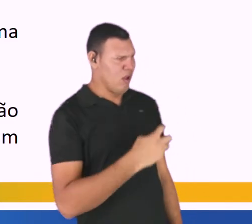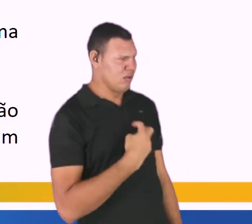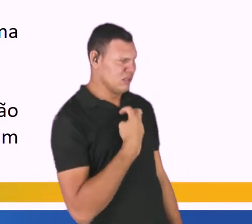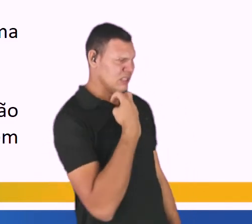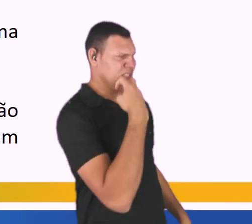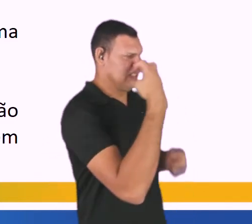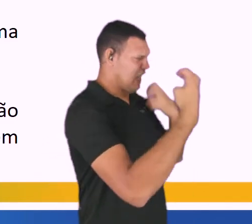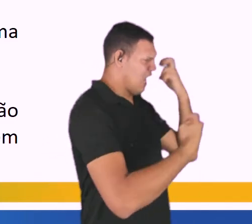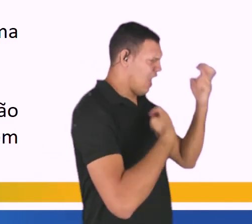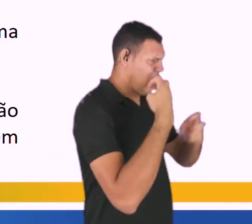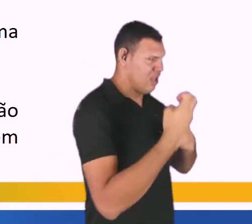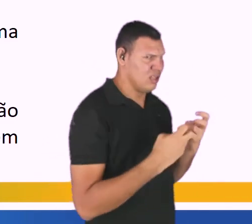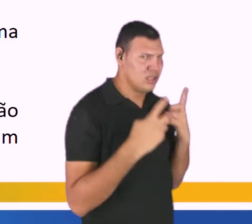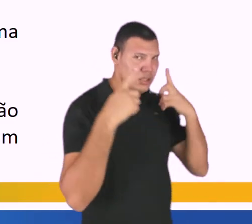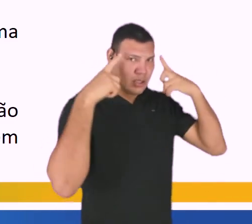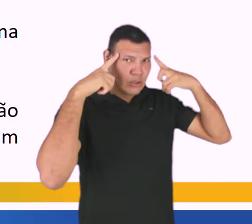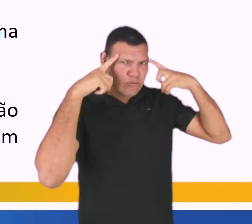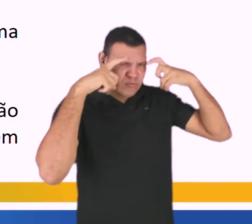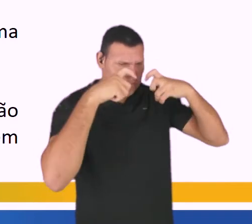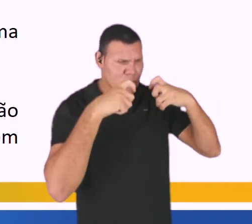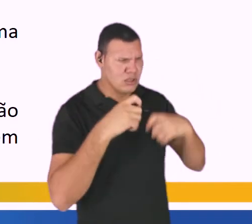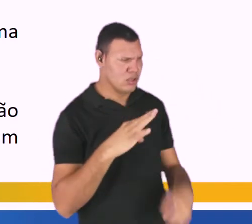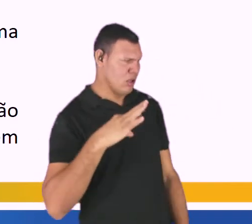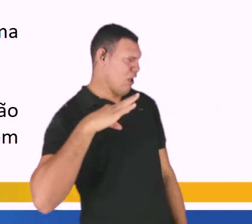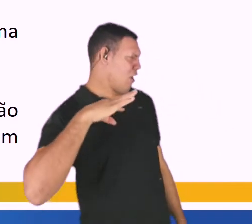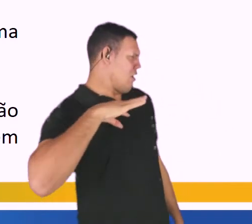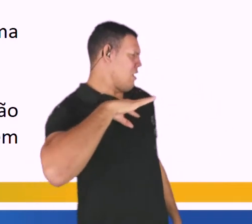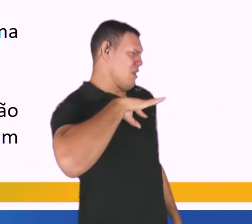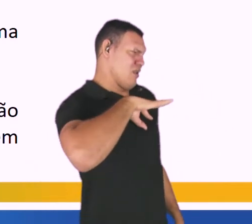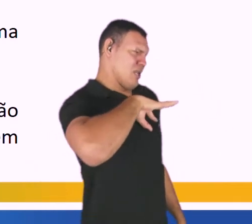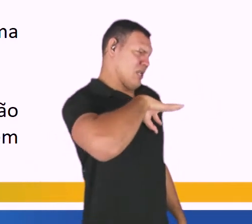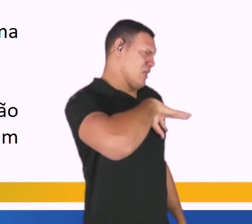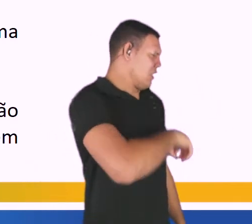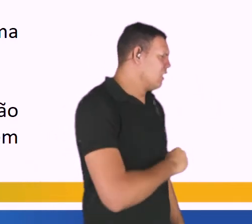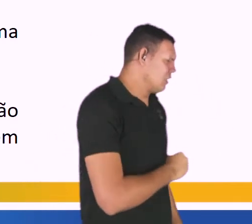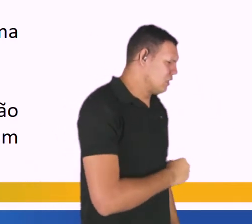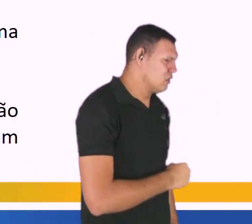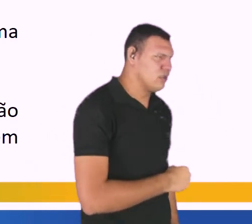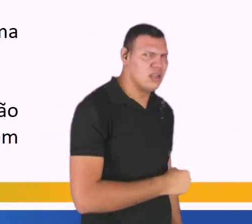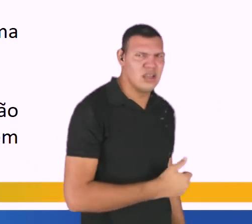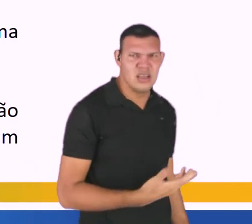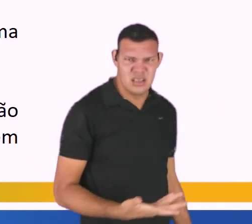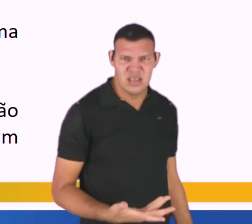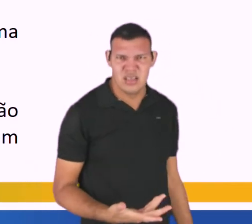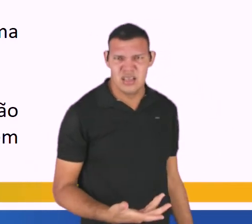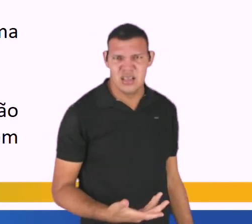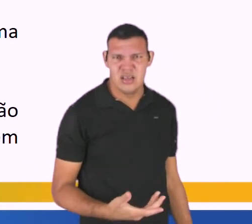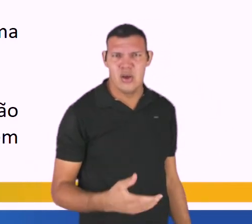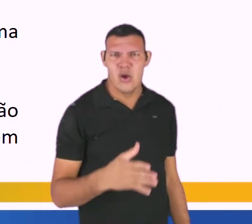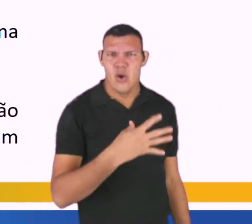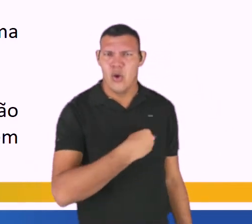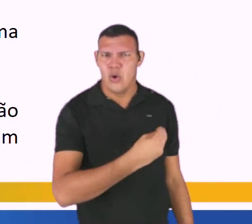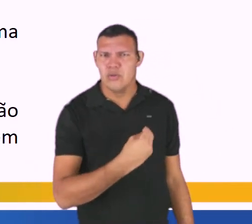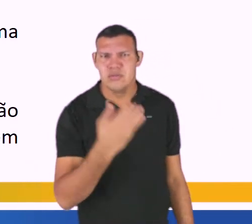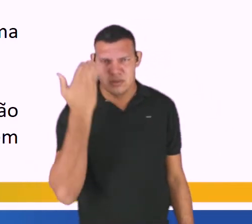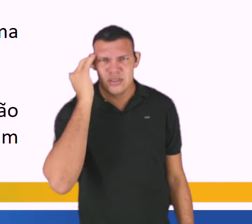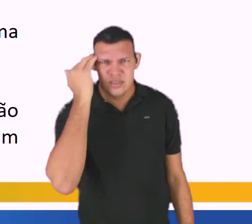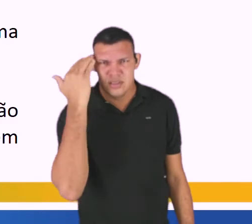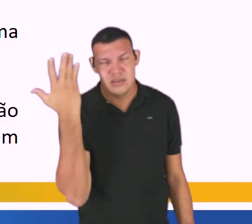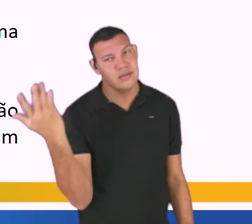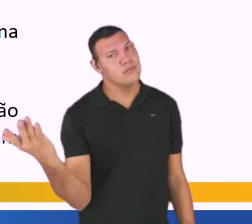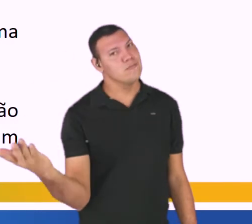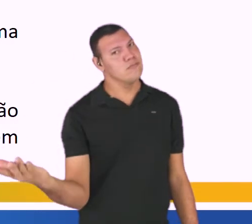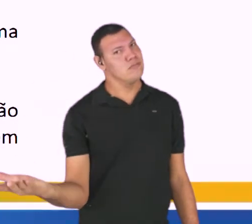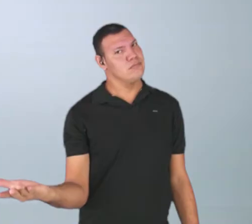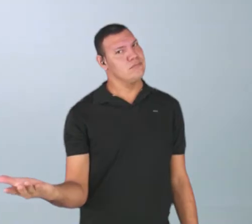gritando ou com uma expressão agressiva que ama o seu filho, será que ele, o filho, interpretará assim? Então